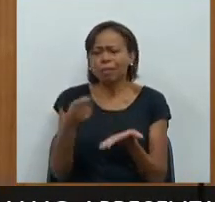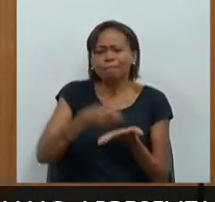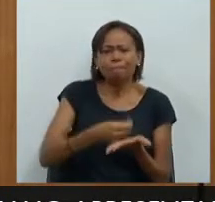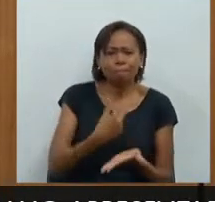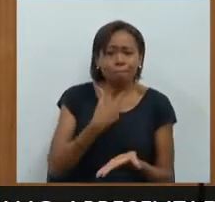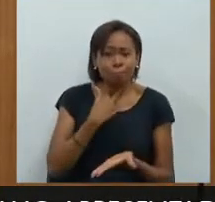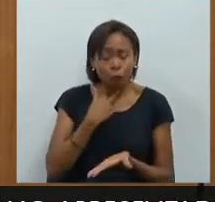mas até hoje...